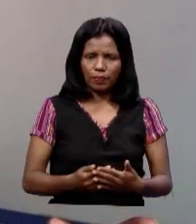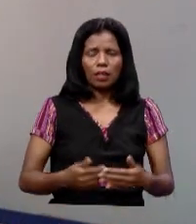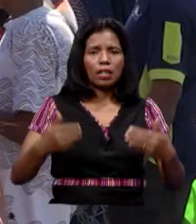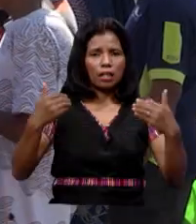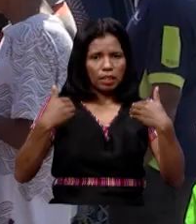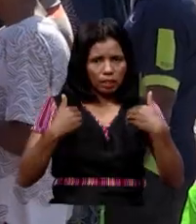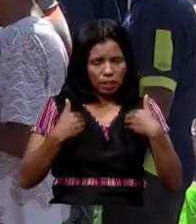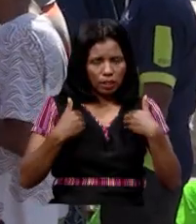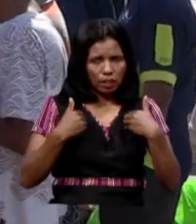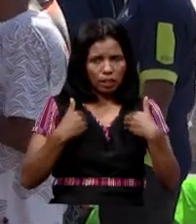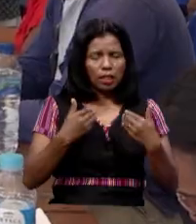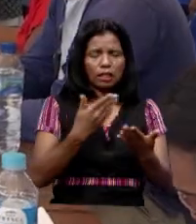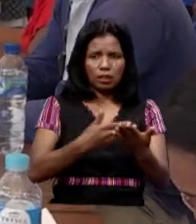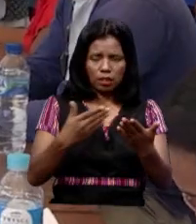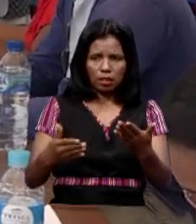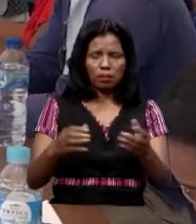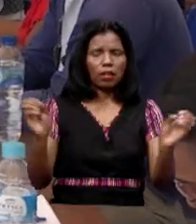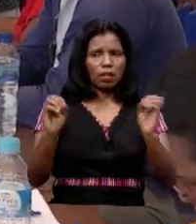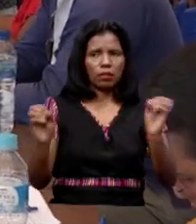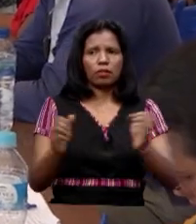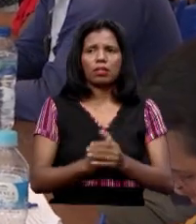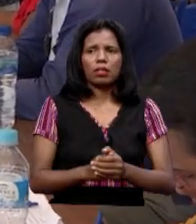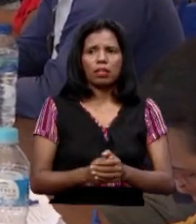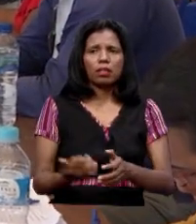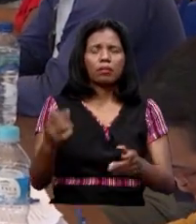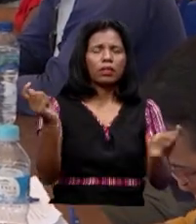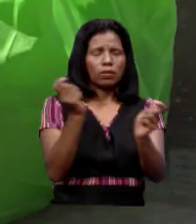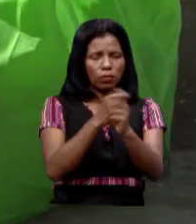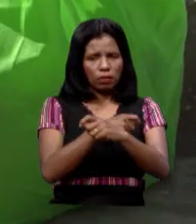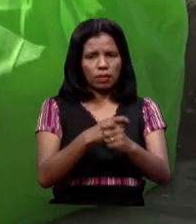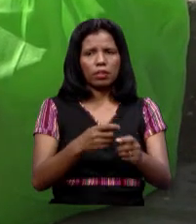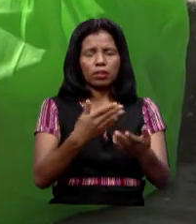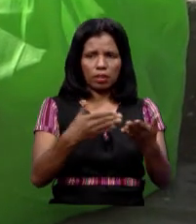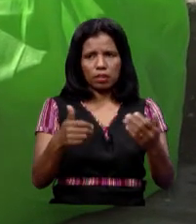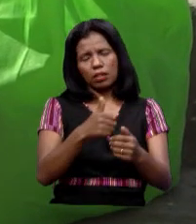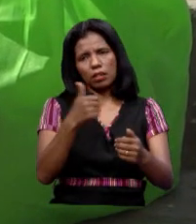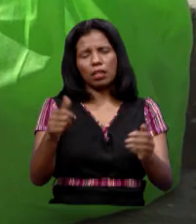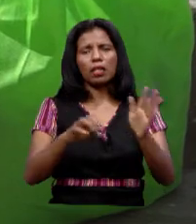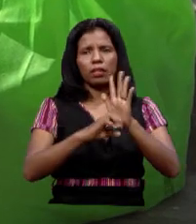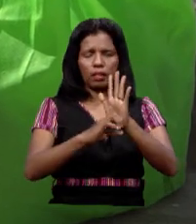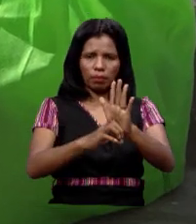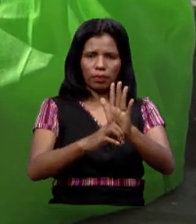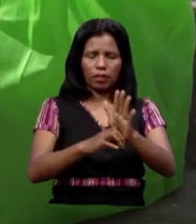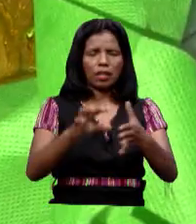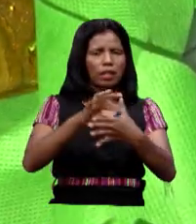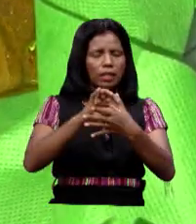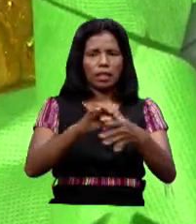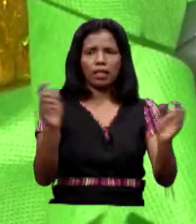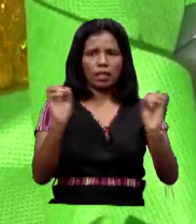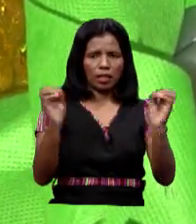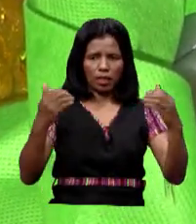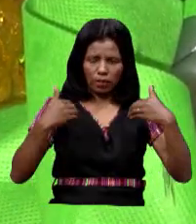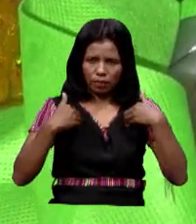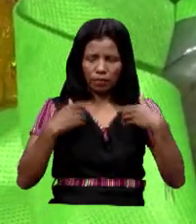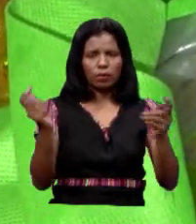maclato, obriga a tu ser a to. Cara item nele, se rebel troca falo, item selo. Por exemplo, hanesan naan la iha,